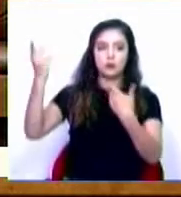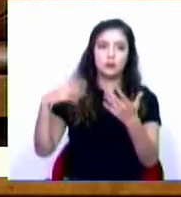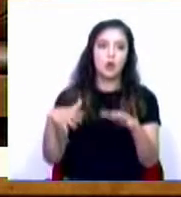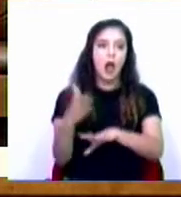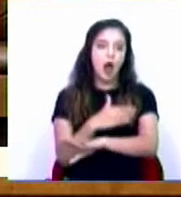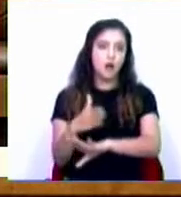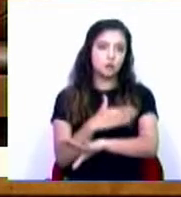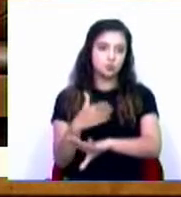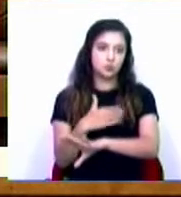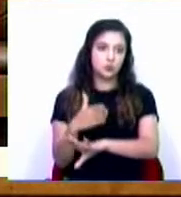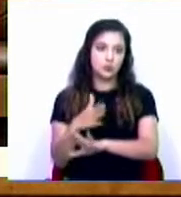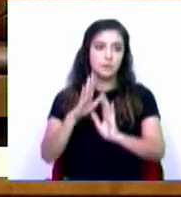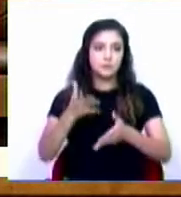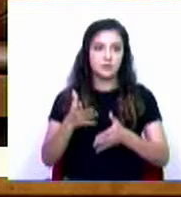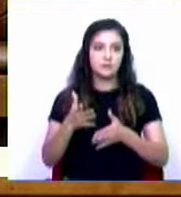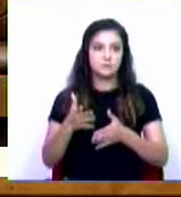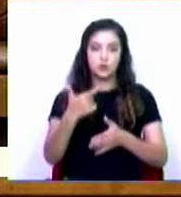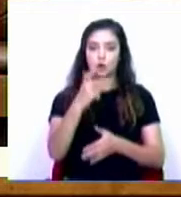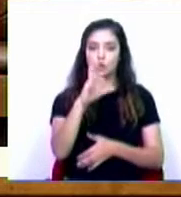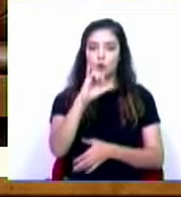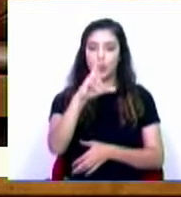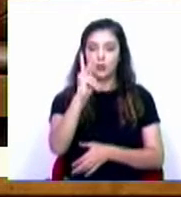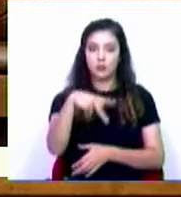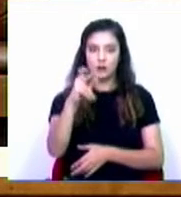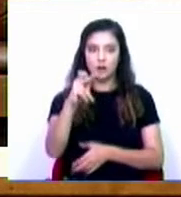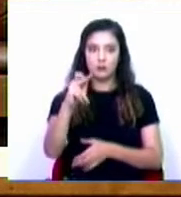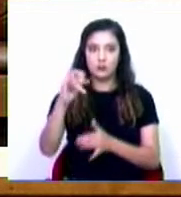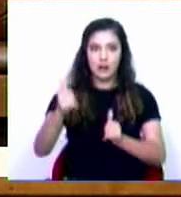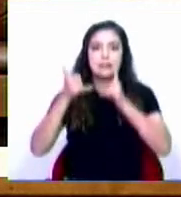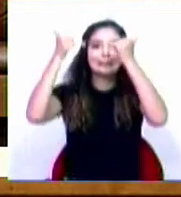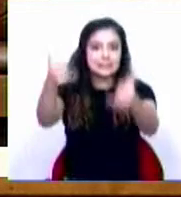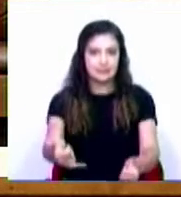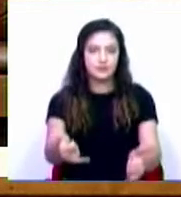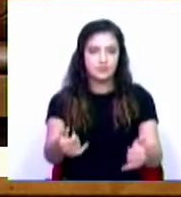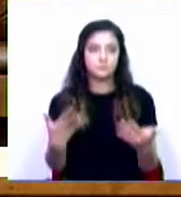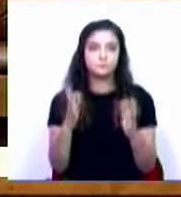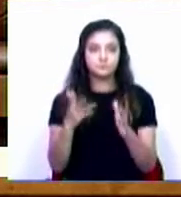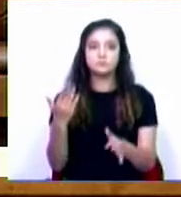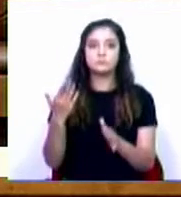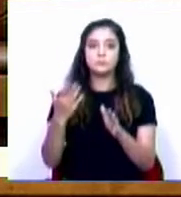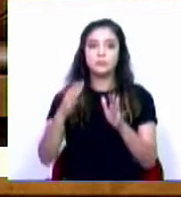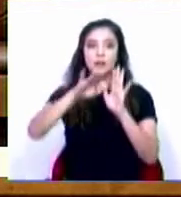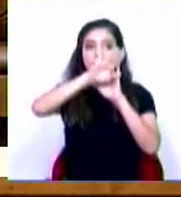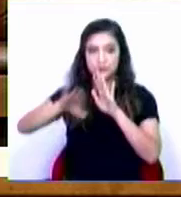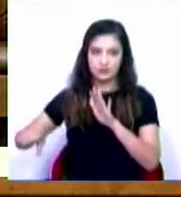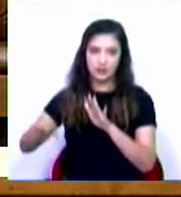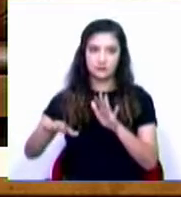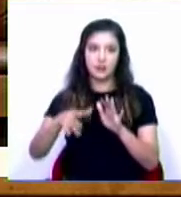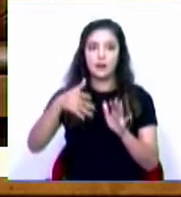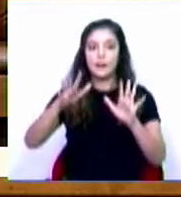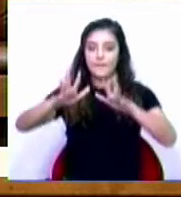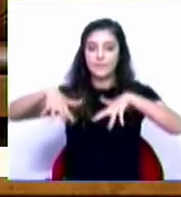período onde era preciso ir além da Troika. Mesmo o discurso tão apetecido da nossa direita parlamentar, a competitividade